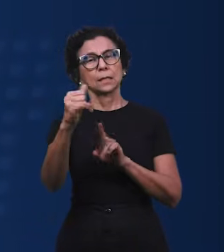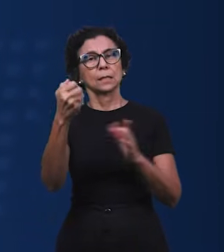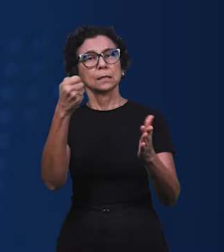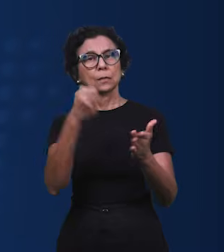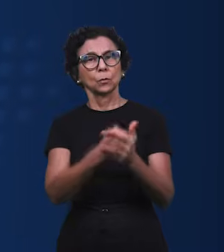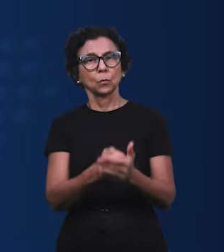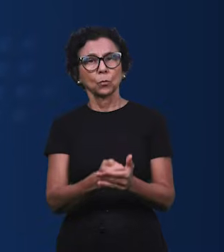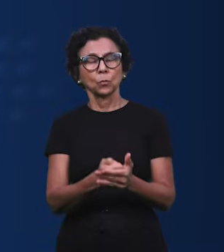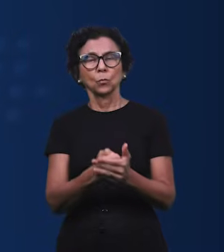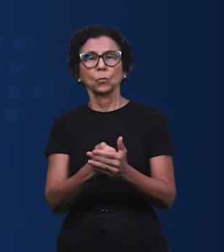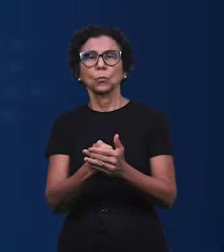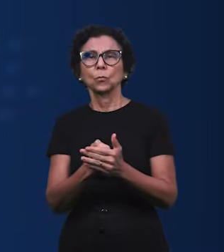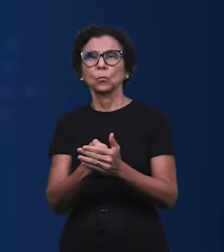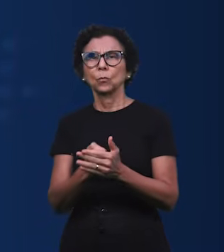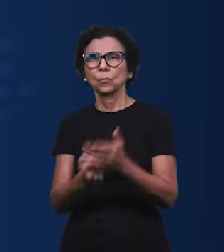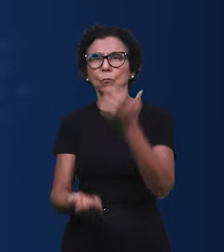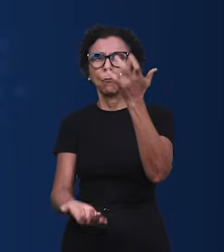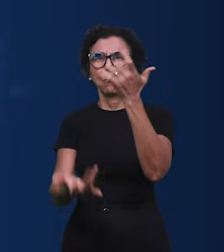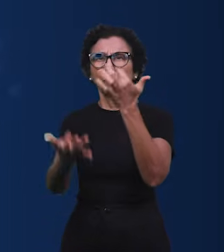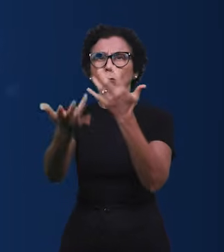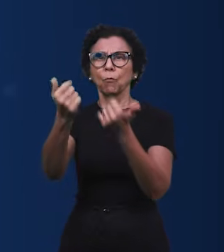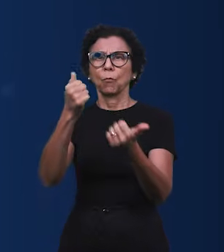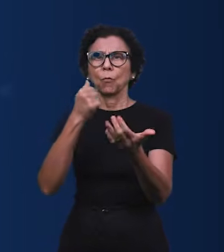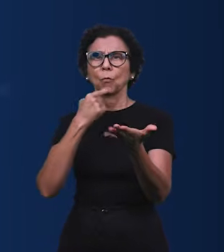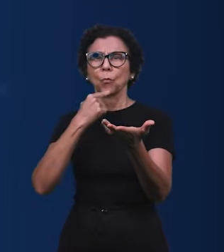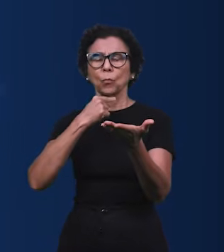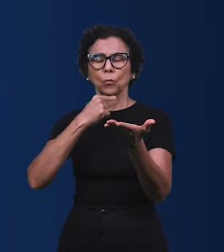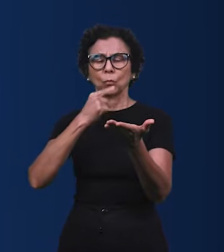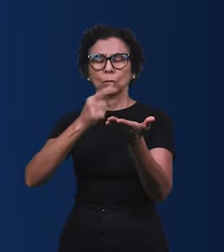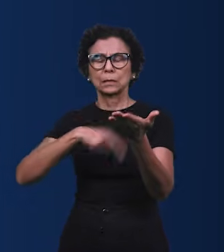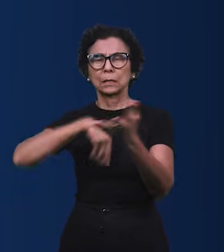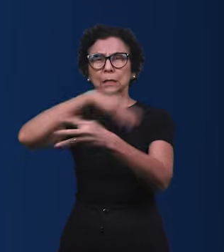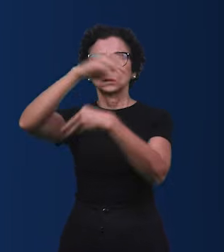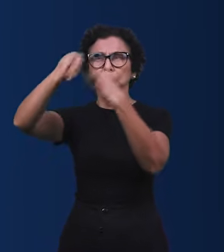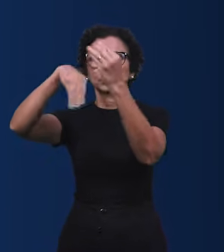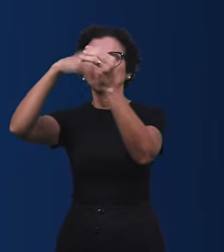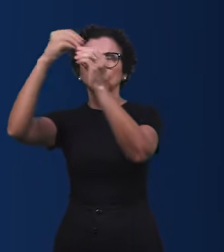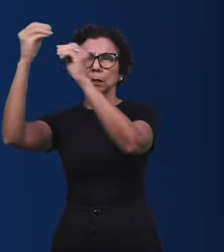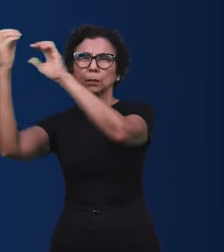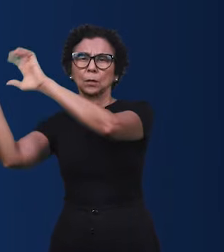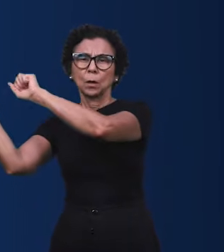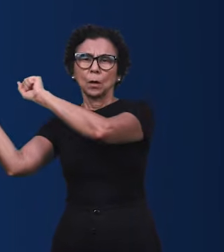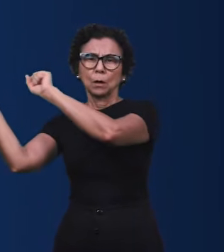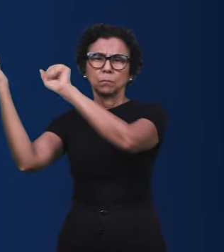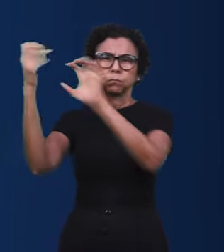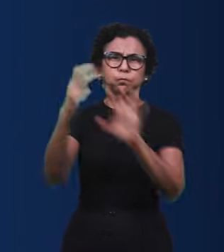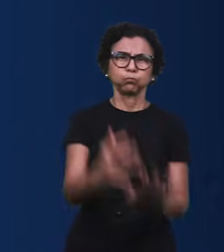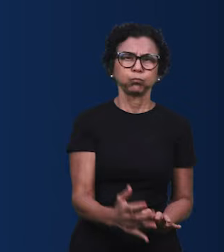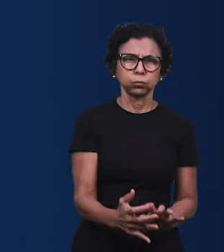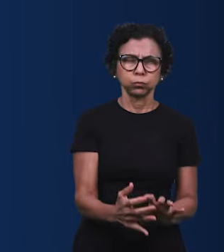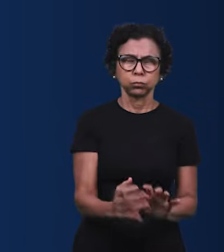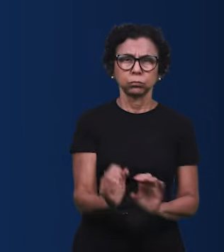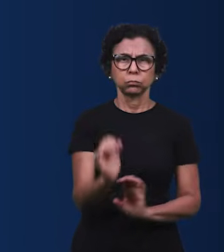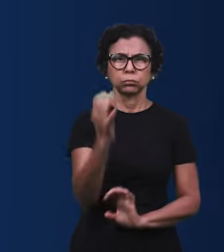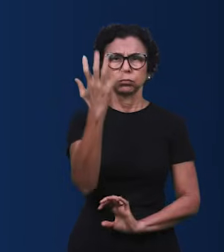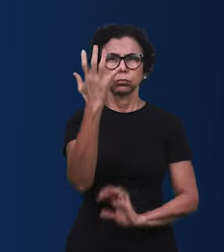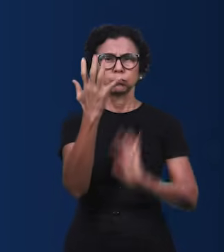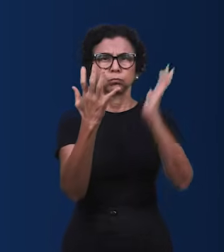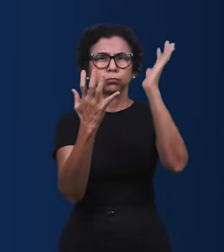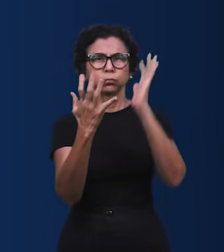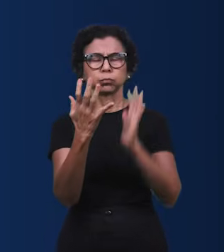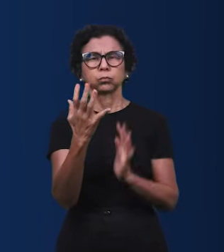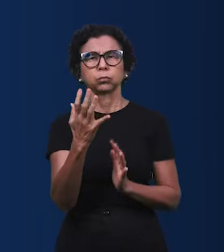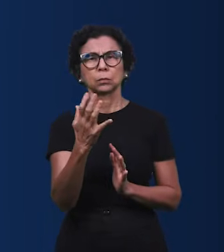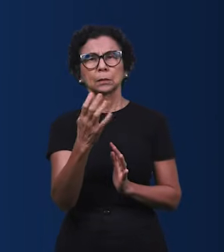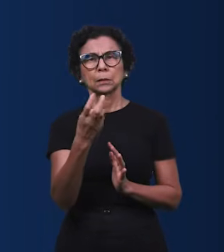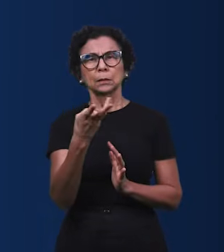trombeta, houve saraiva e fogo misturado com sangue, e foram lançados na terra que foi queimada na sua terça parte. Queimou-se